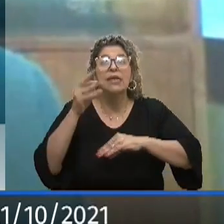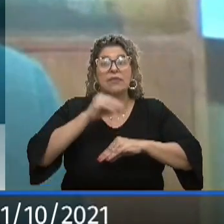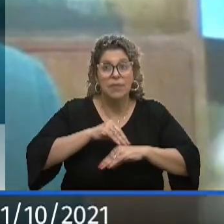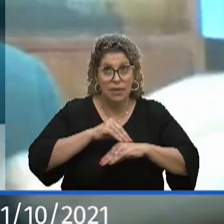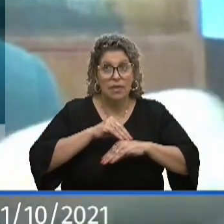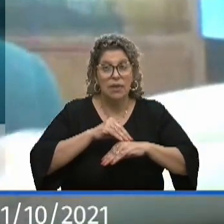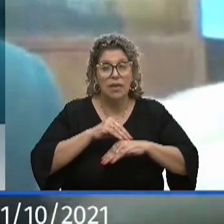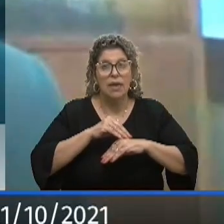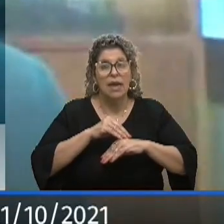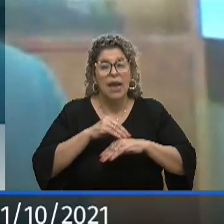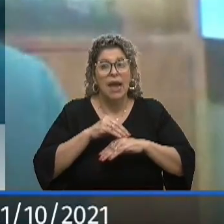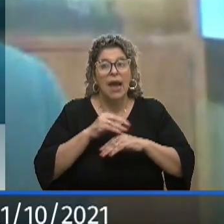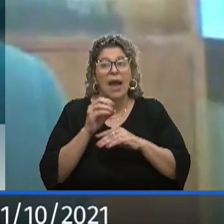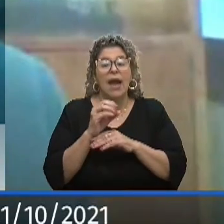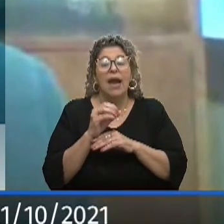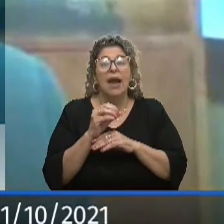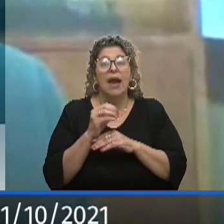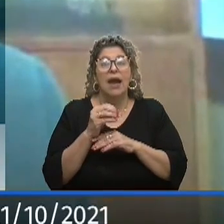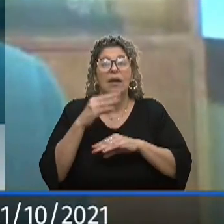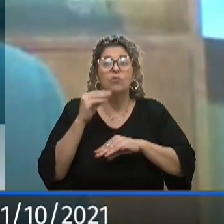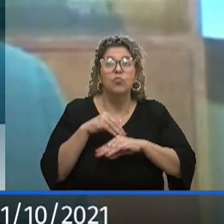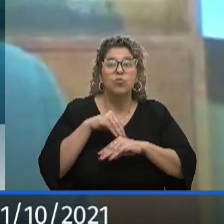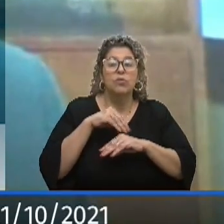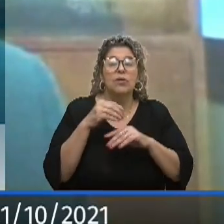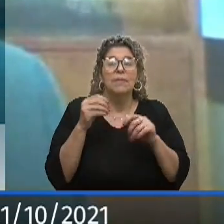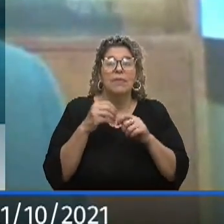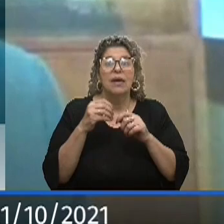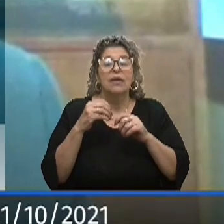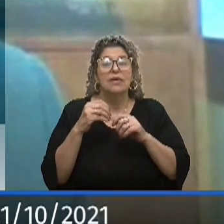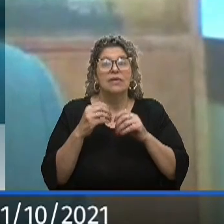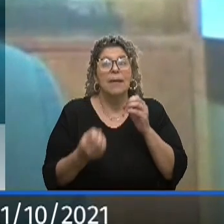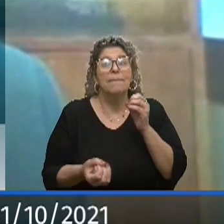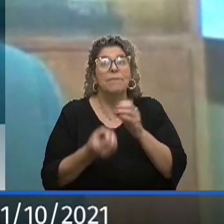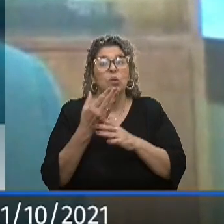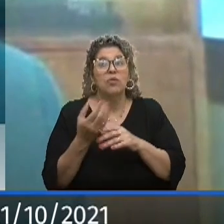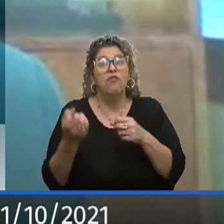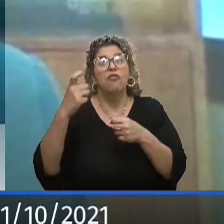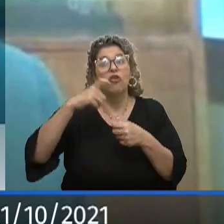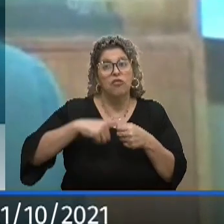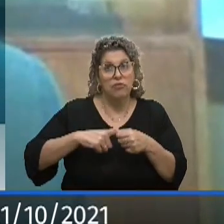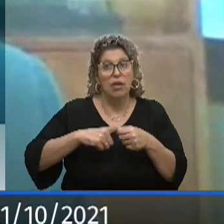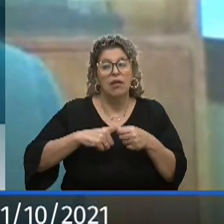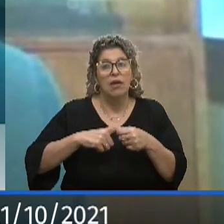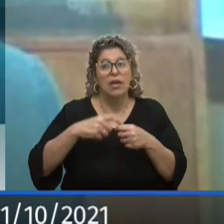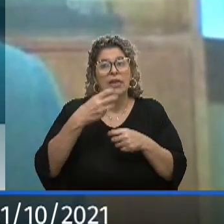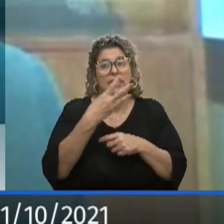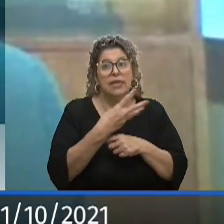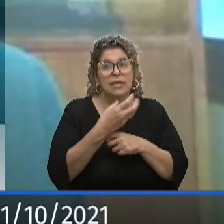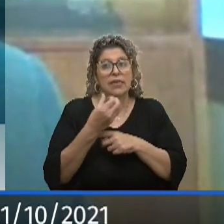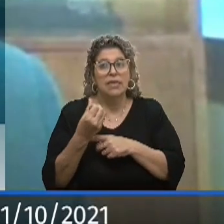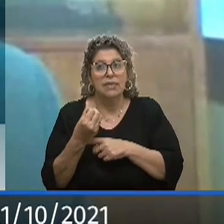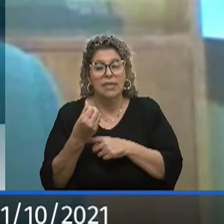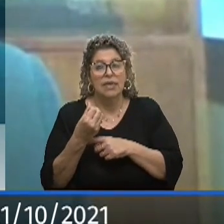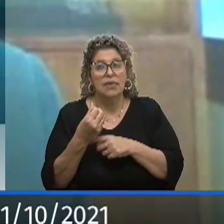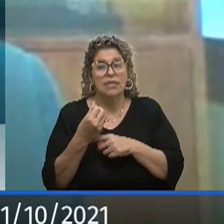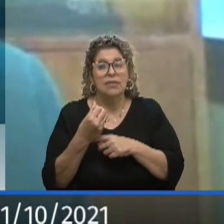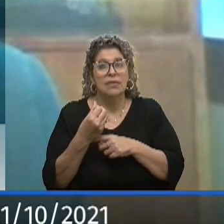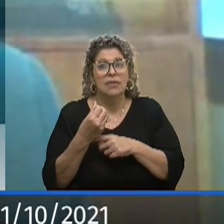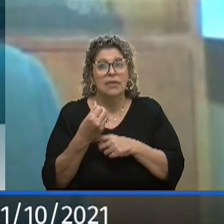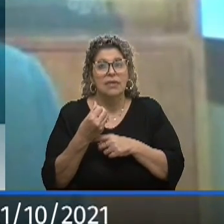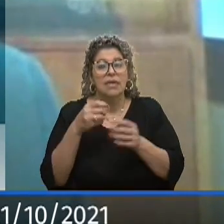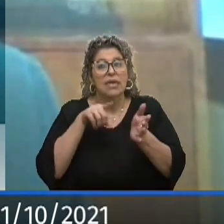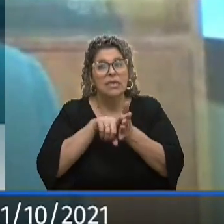identificação isso incentivaria a produtividade é pra tentar voltar até os 36 exames por dia porque o